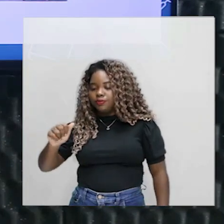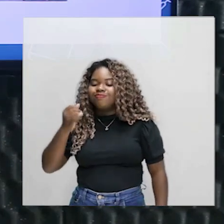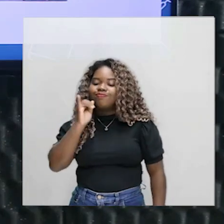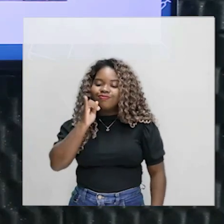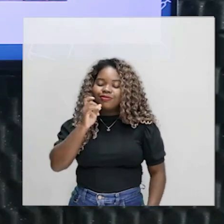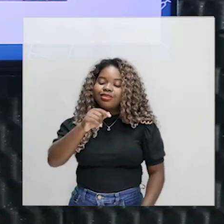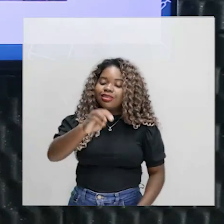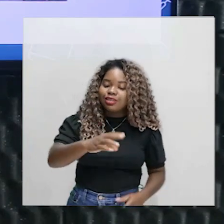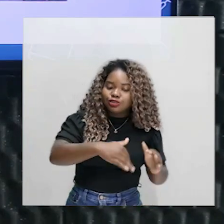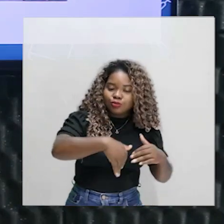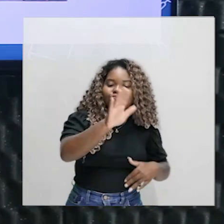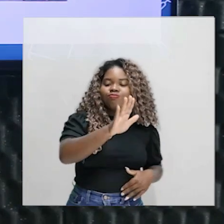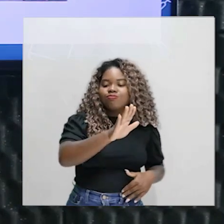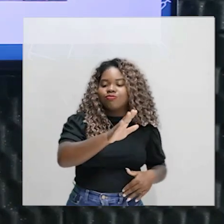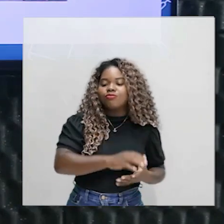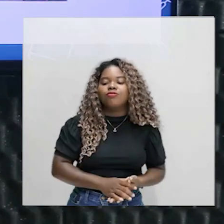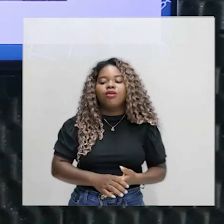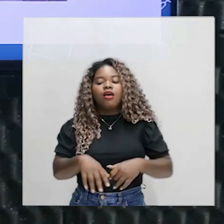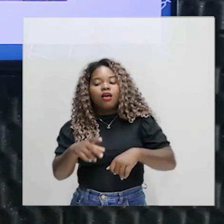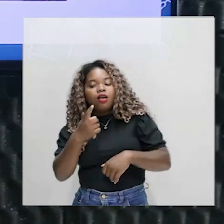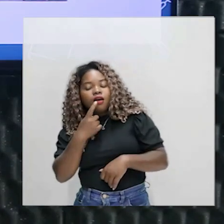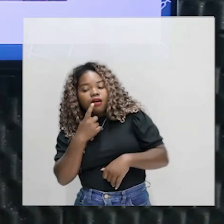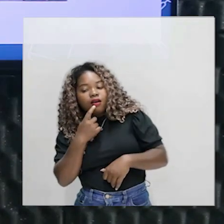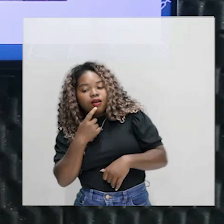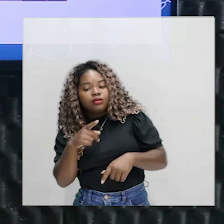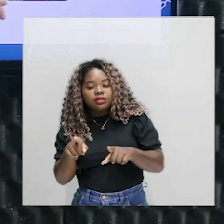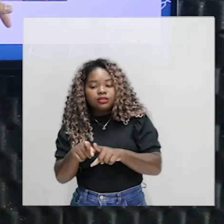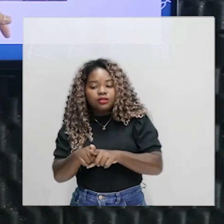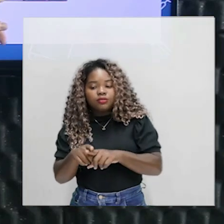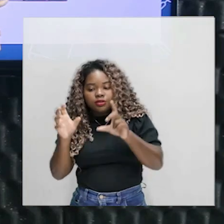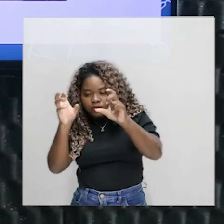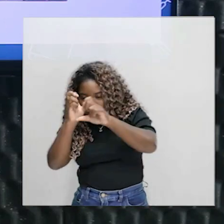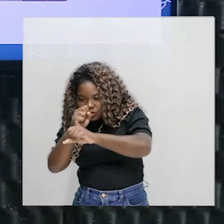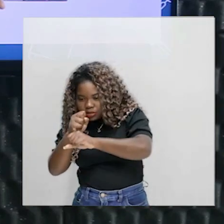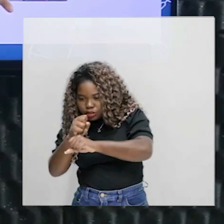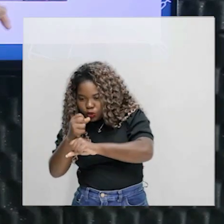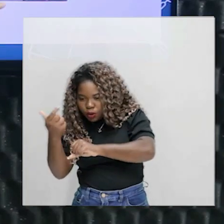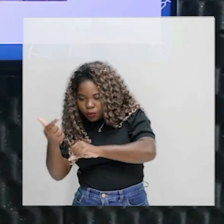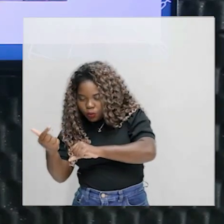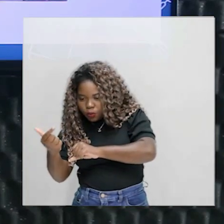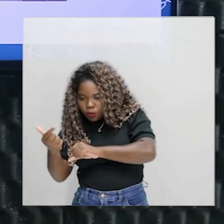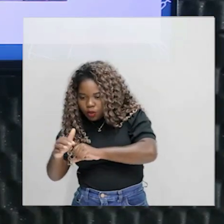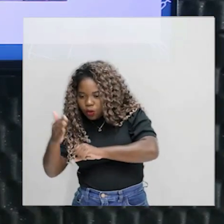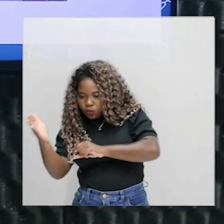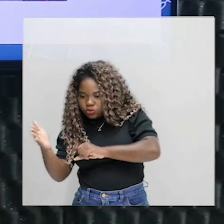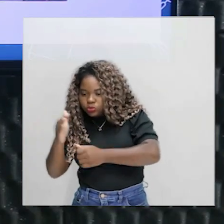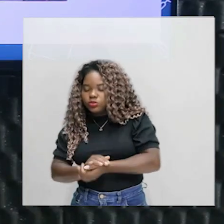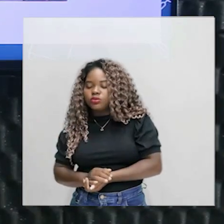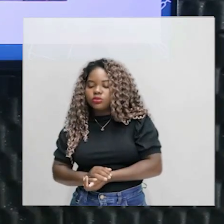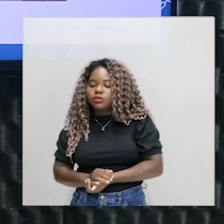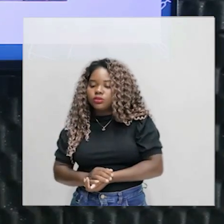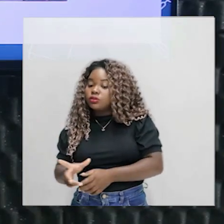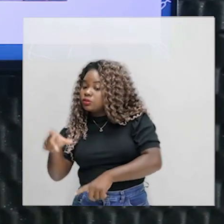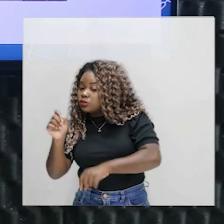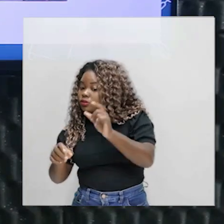fenótipos extremos a Joaninha vermelha e essa Joaninha Mais Escura tá Então nesse caso aqui a seleção